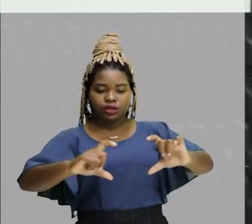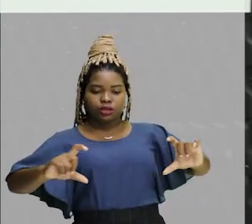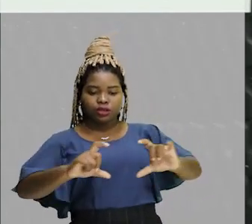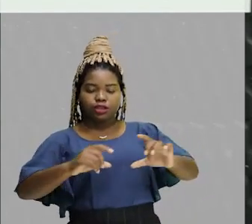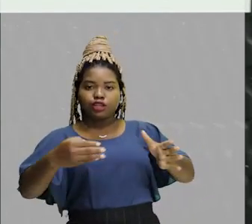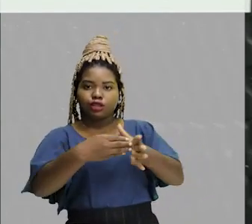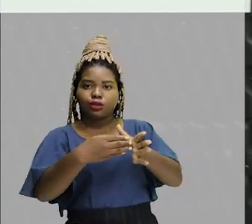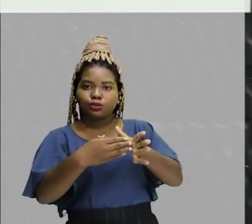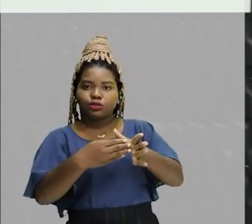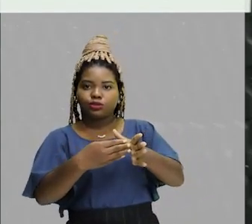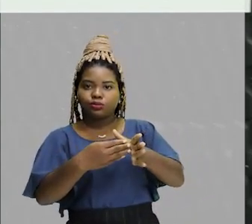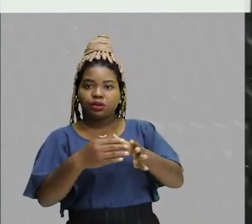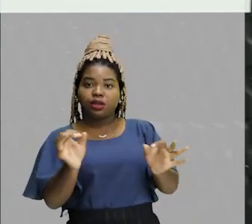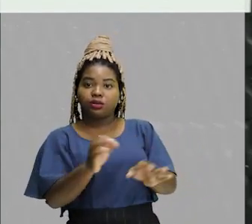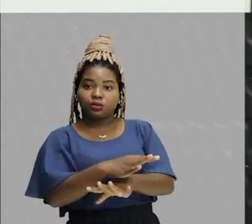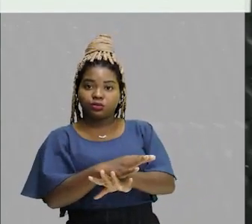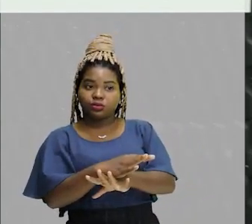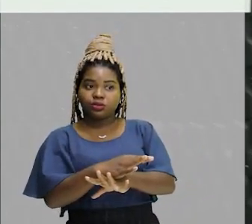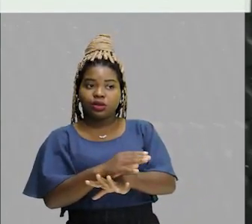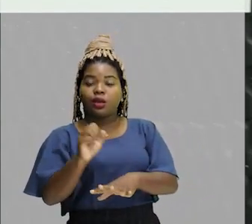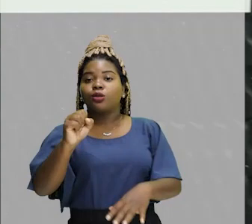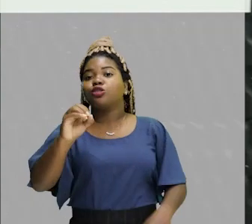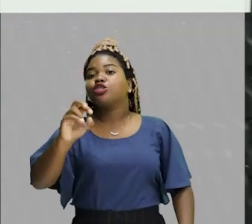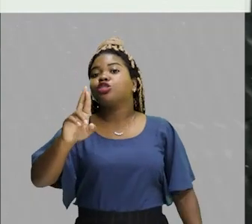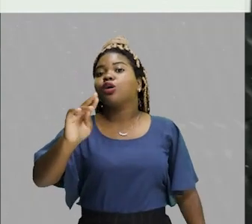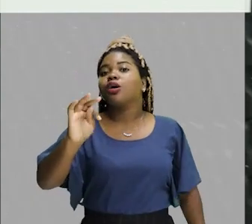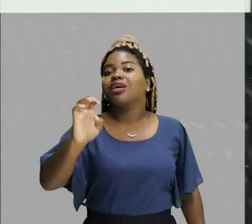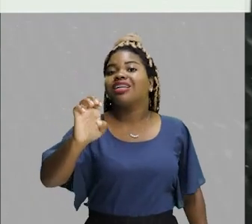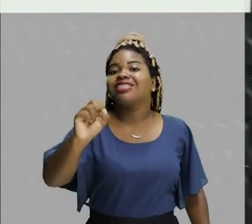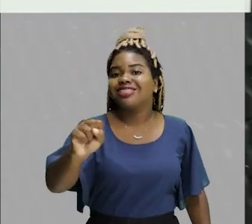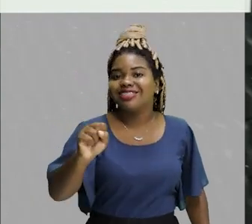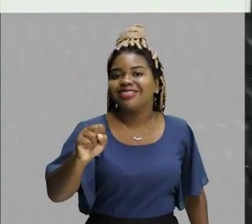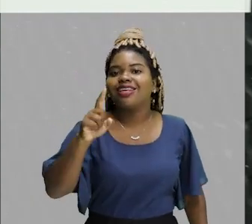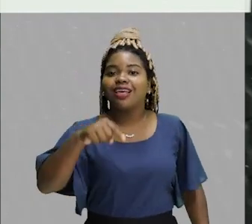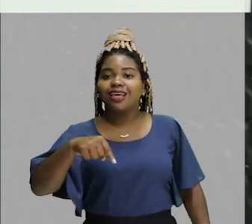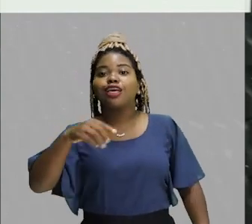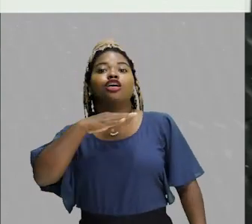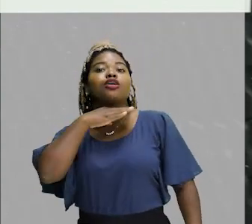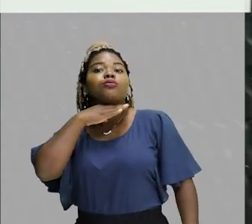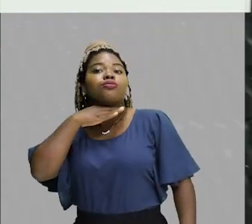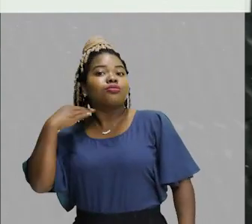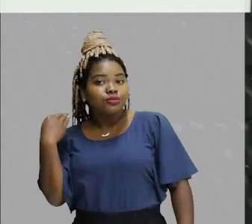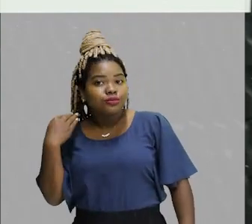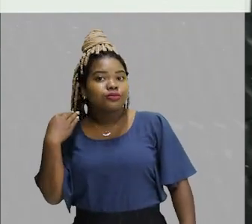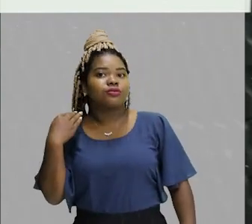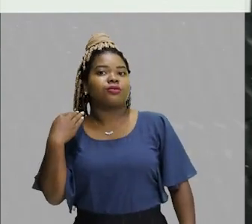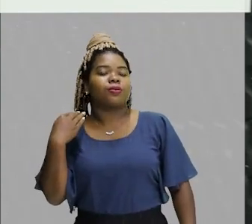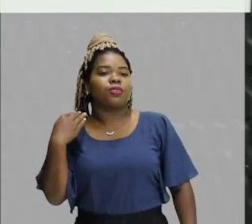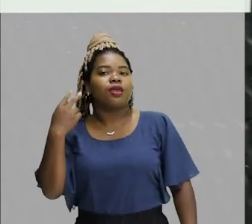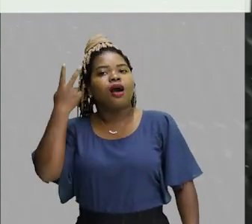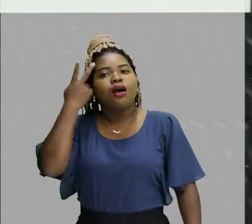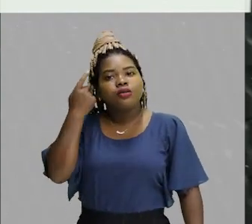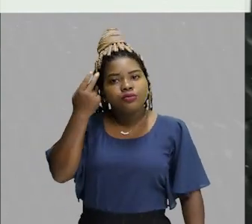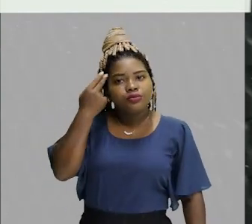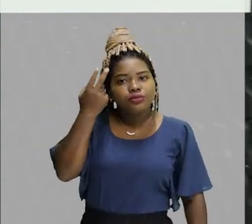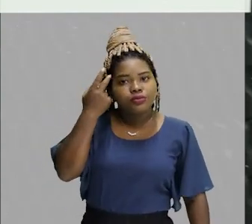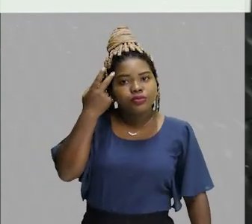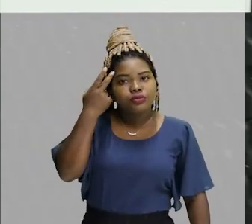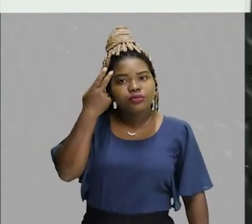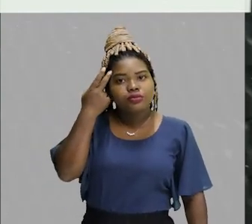ok? Olha só, bem que eu tenho a minha conclusão, ok? Perceba que esta